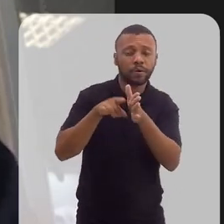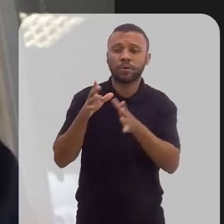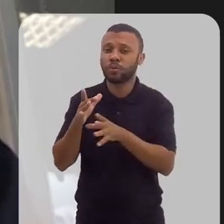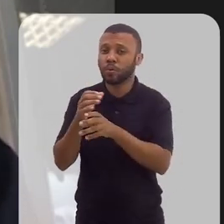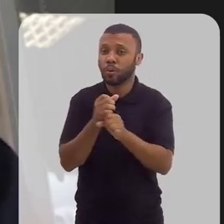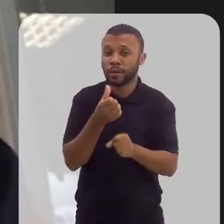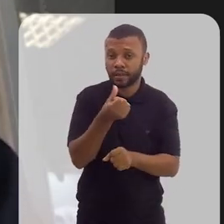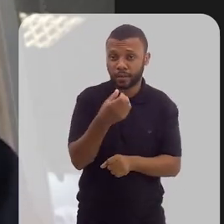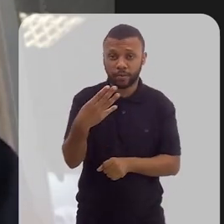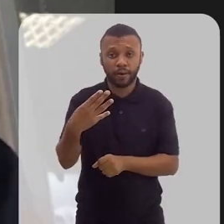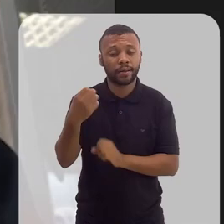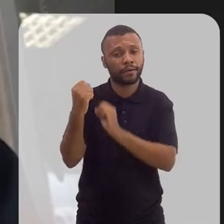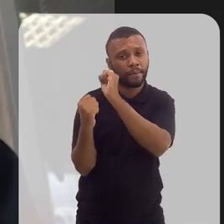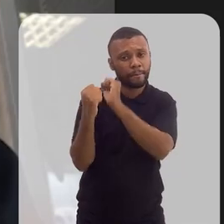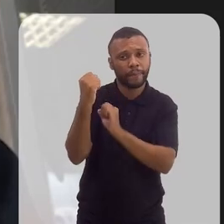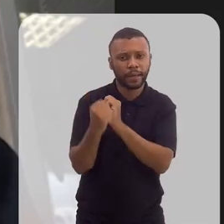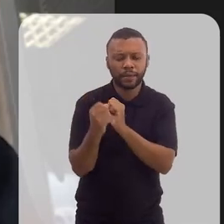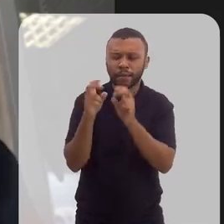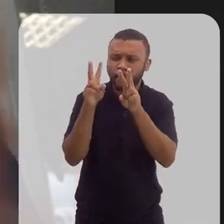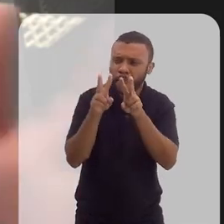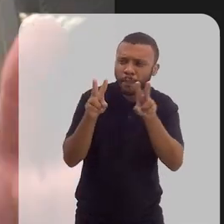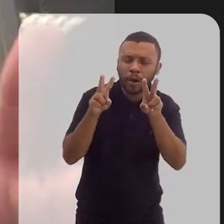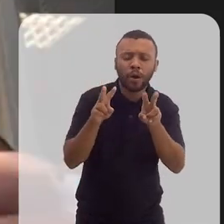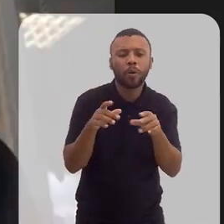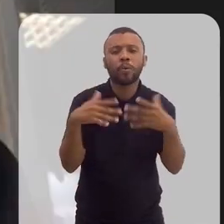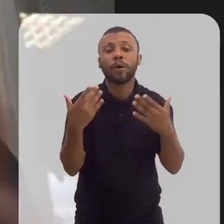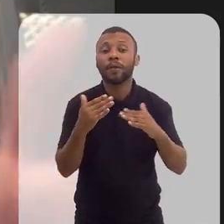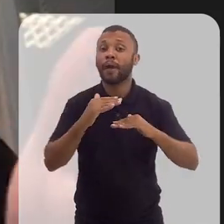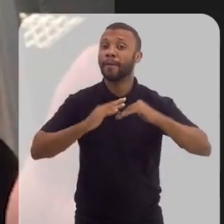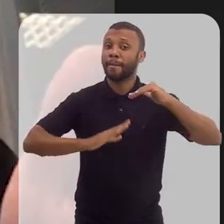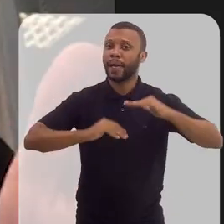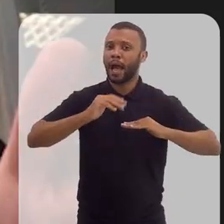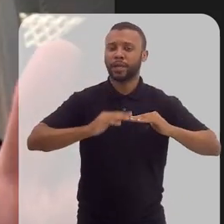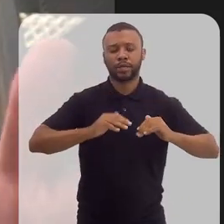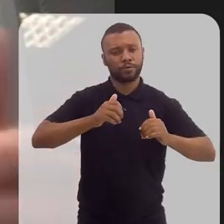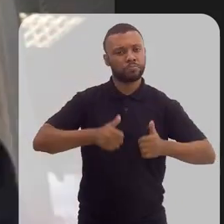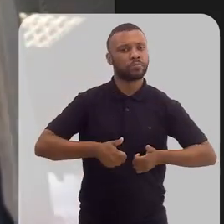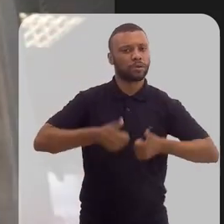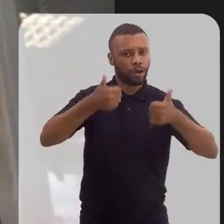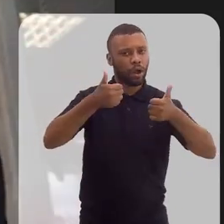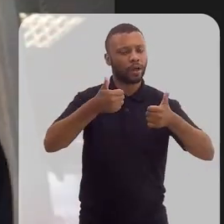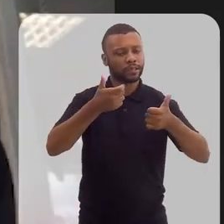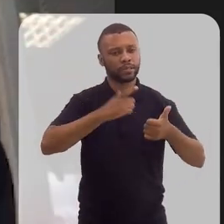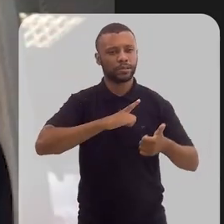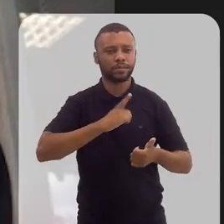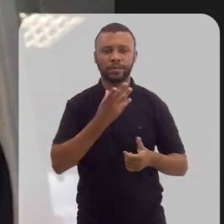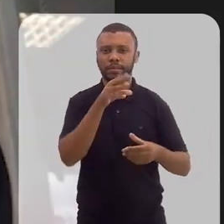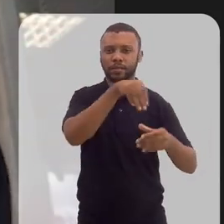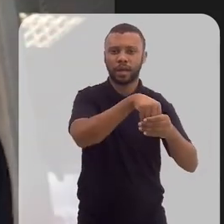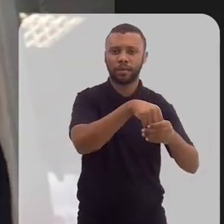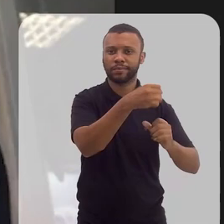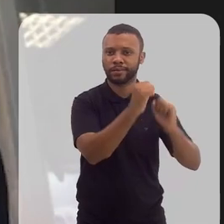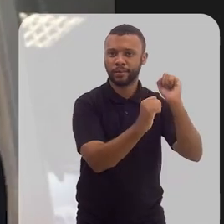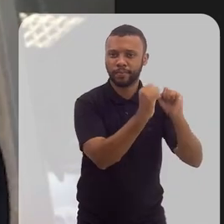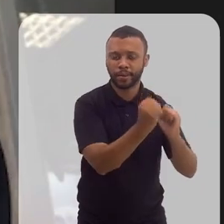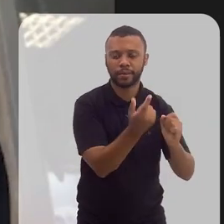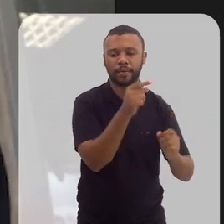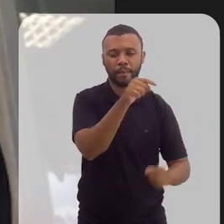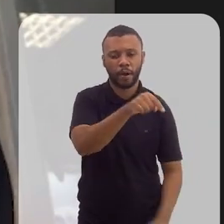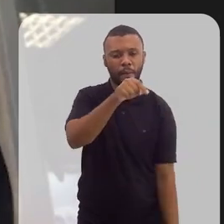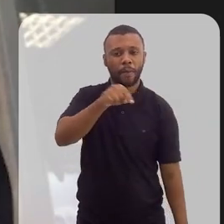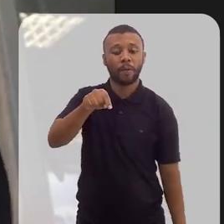empresas, quais eram as melhores práticas disponíveis, né? E a terceira